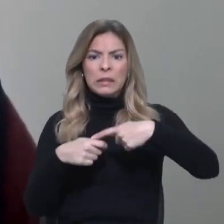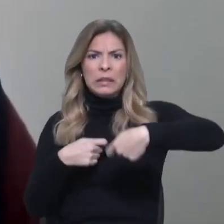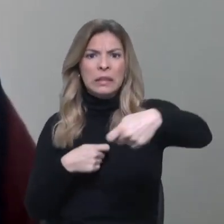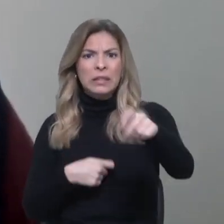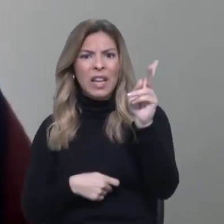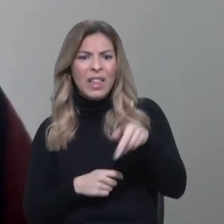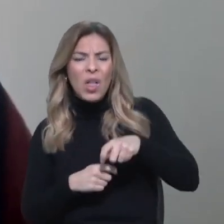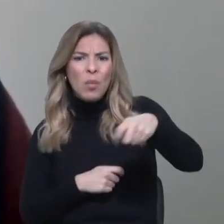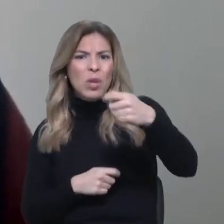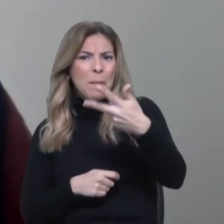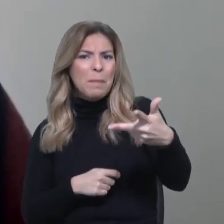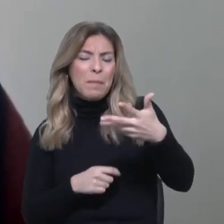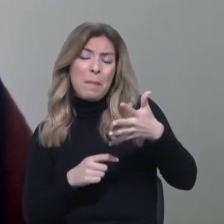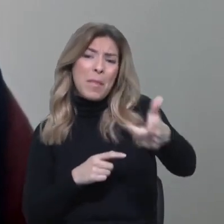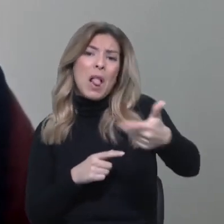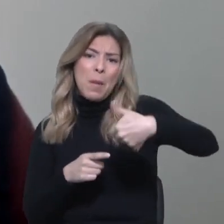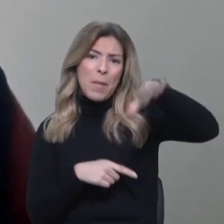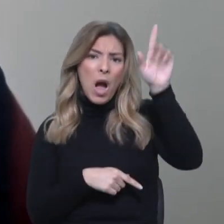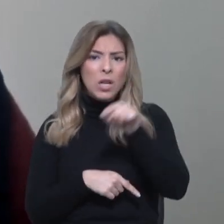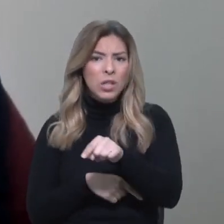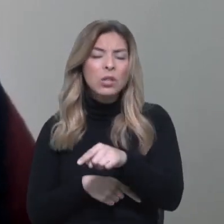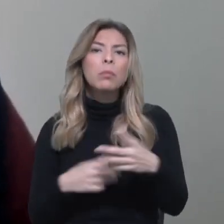vai ser feito? E a parte dos